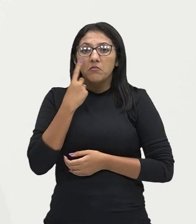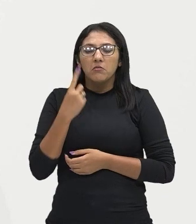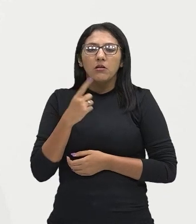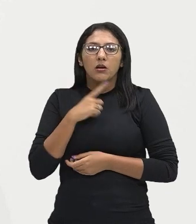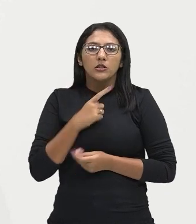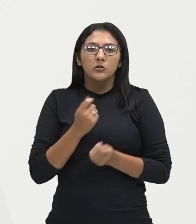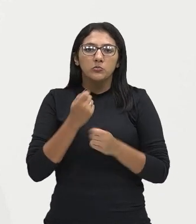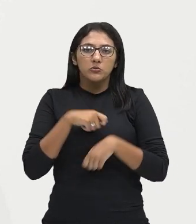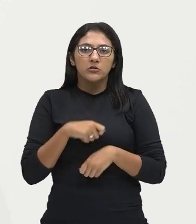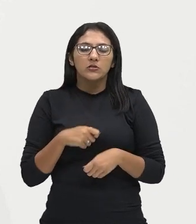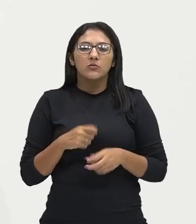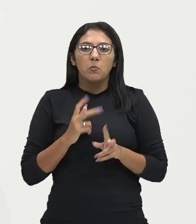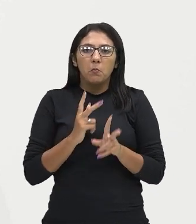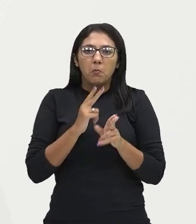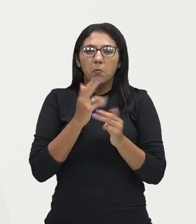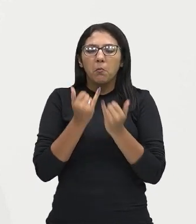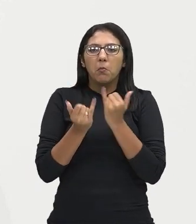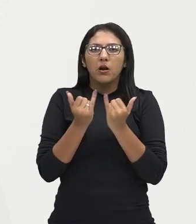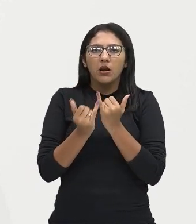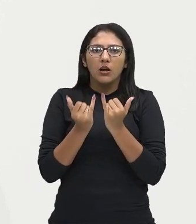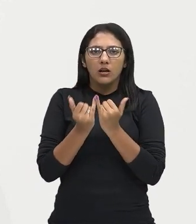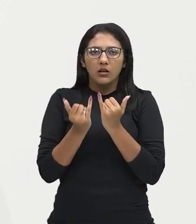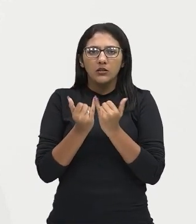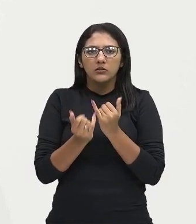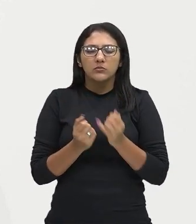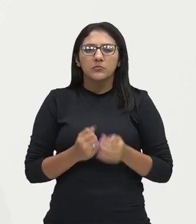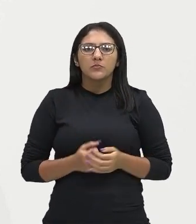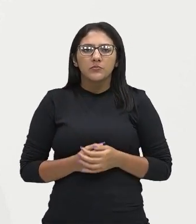ter 2 casas decimais. Por quê? Porque